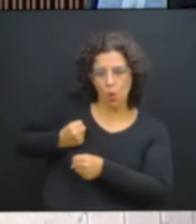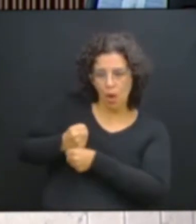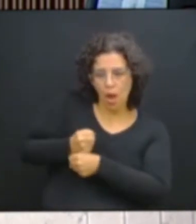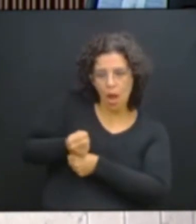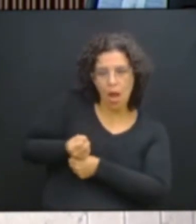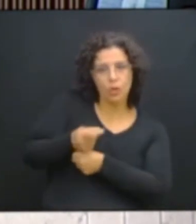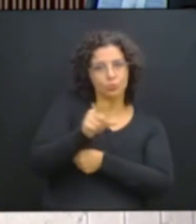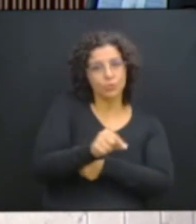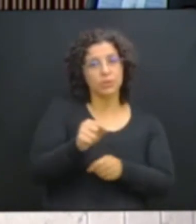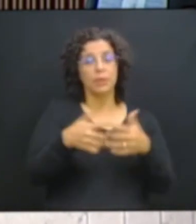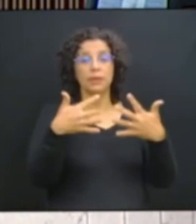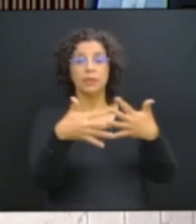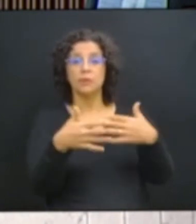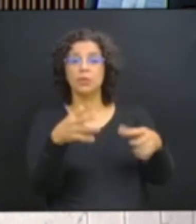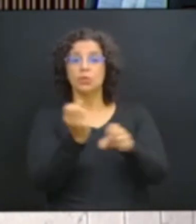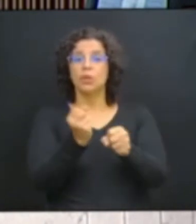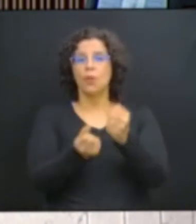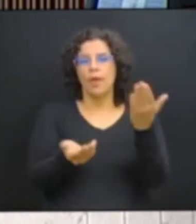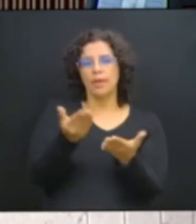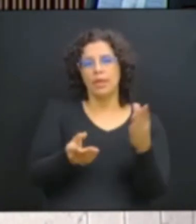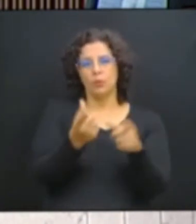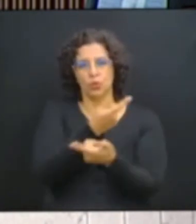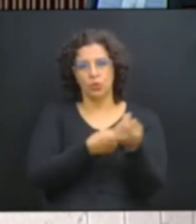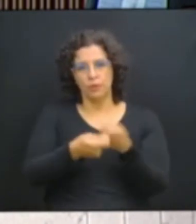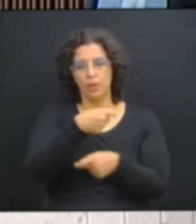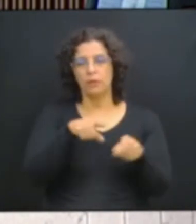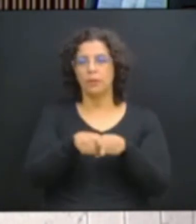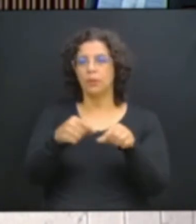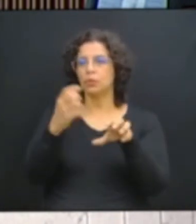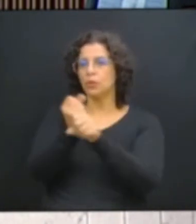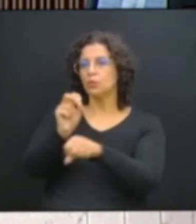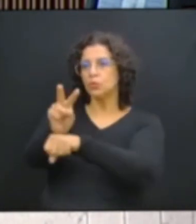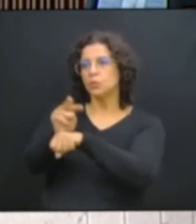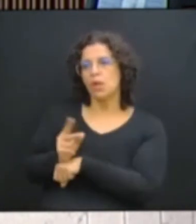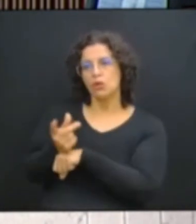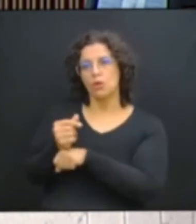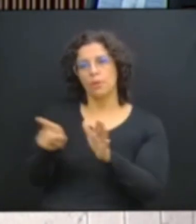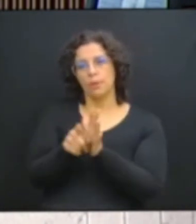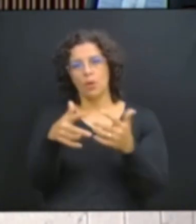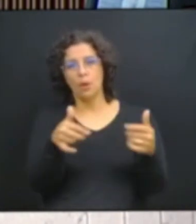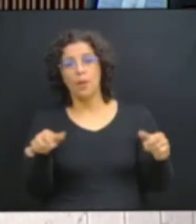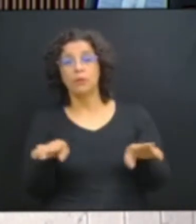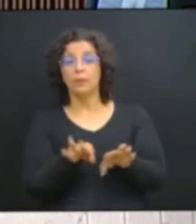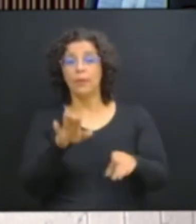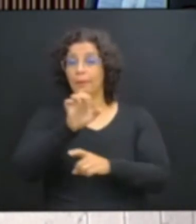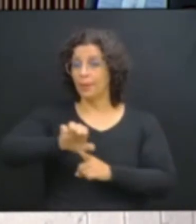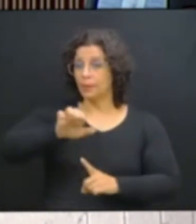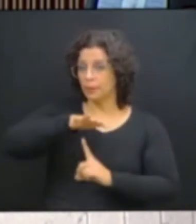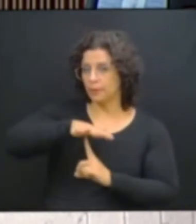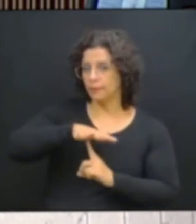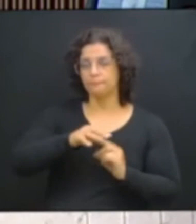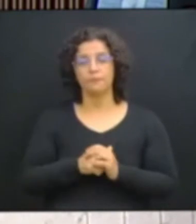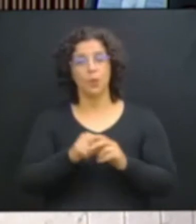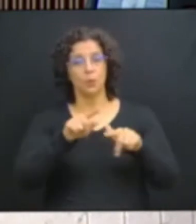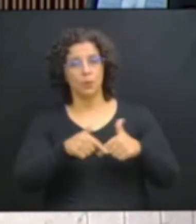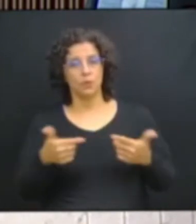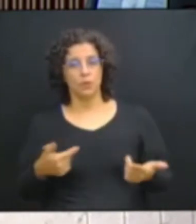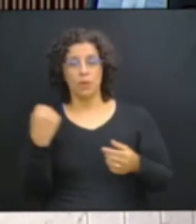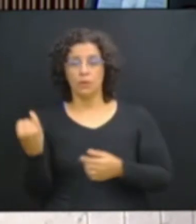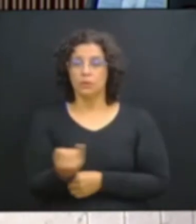anos, na transparência dos balanços, na capacidade de empréstimo da Copel e até do Estado. Para isto,